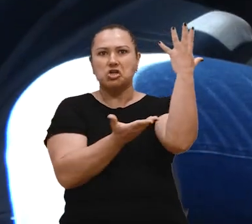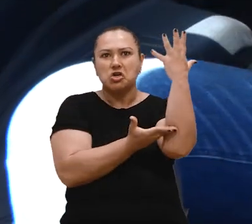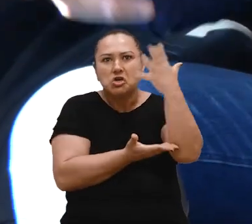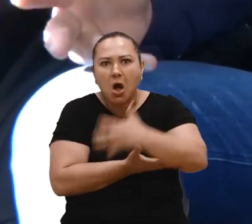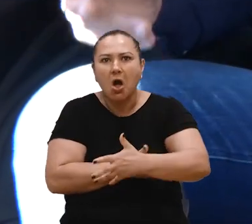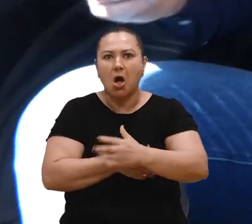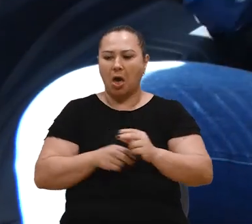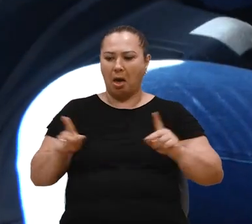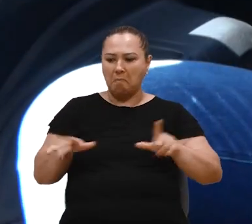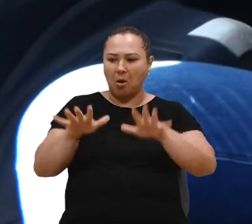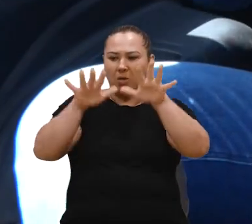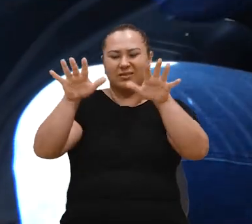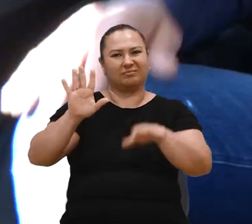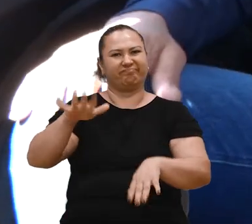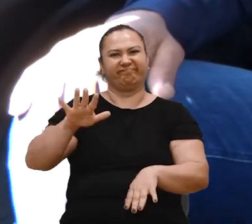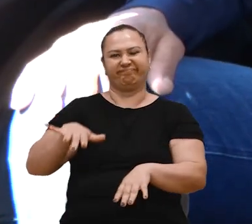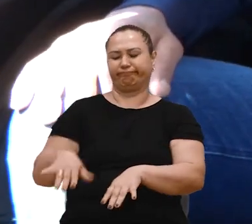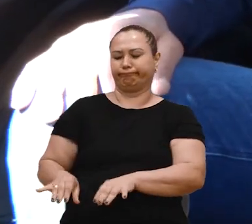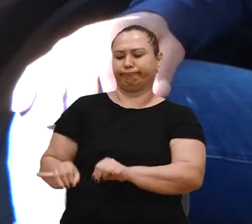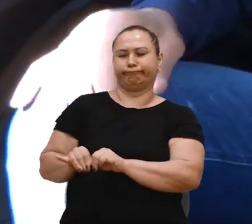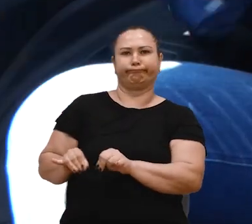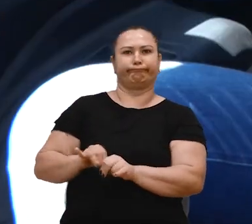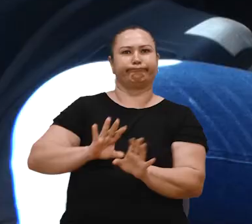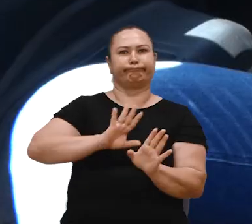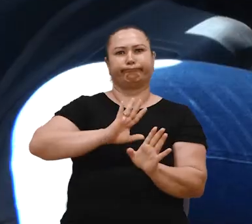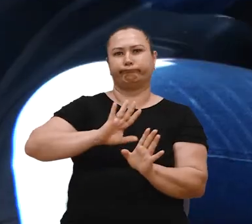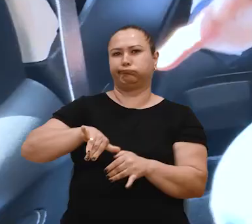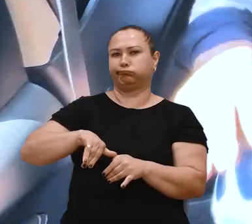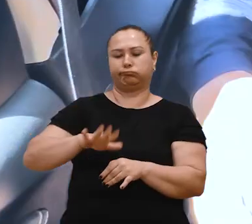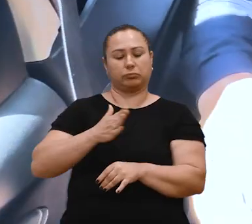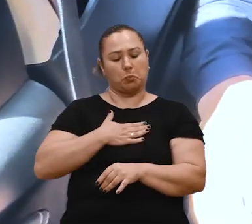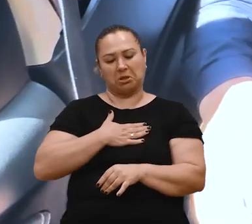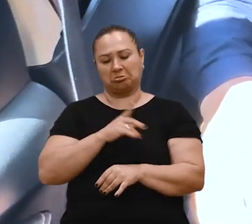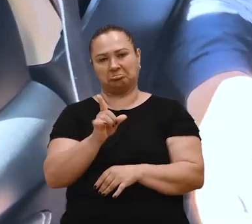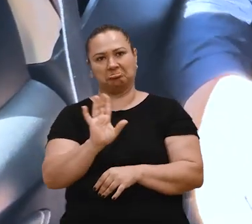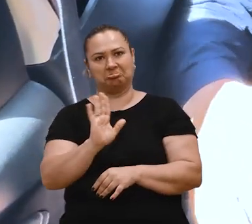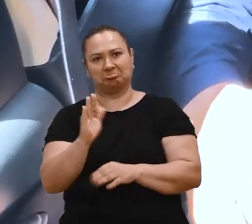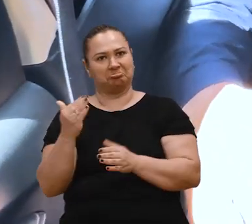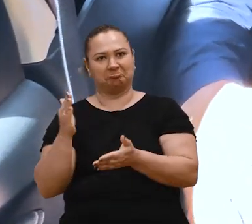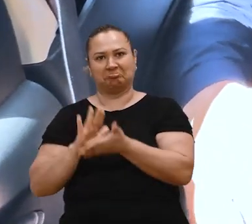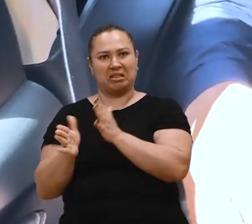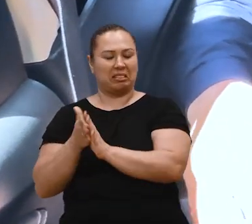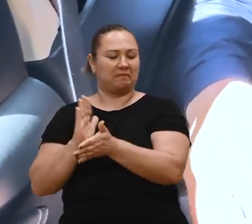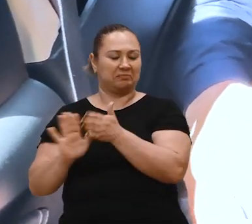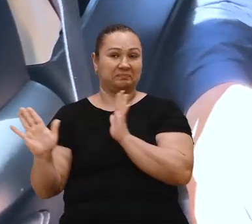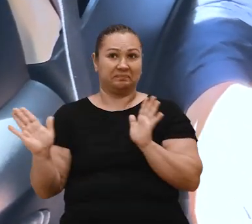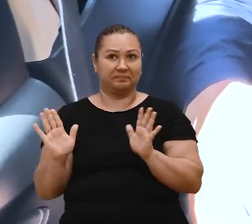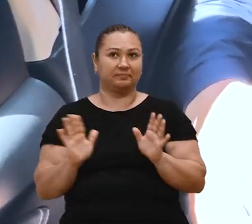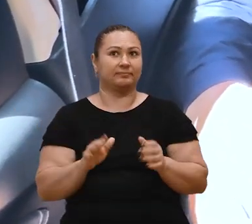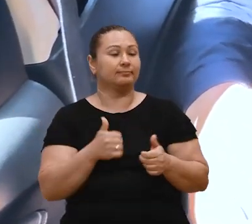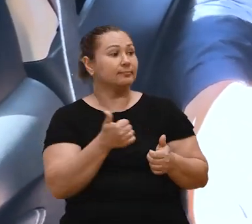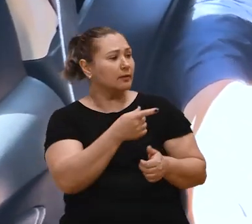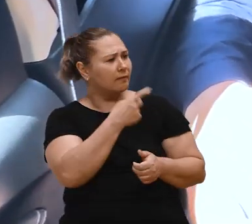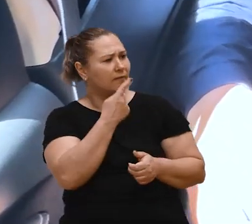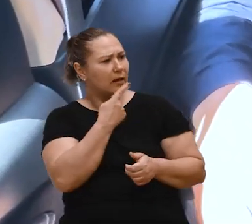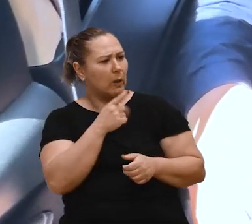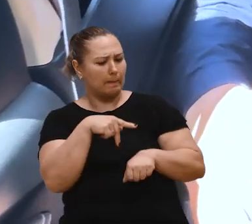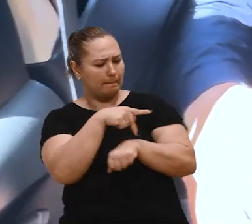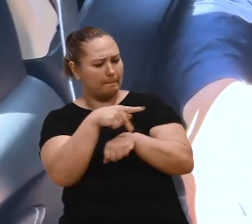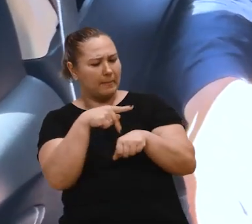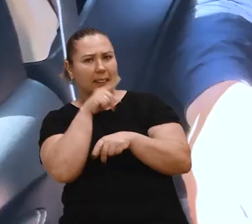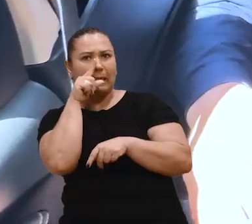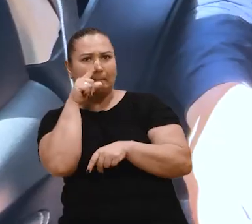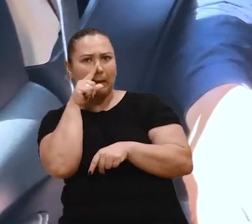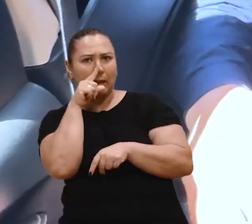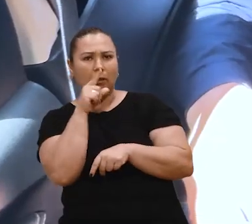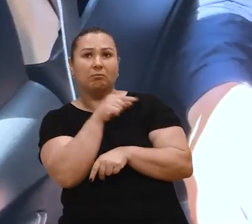homem polui, isso é historinha para boi dormir e não cola comigo. Vereador, o senhor comentou na sua resposta sobre pátria-mãe. Talvez nem todo